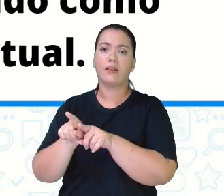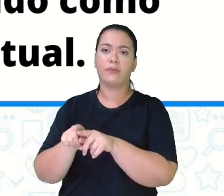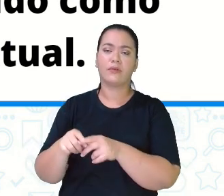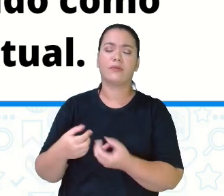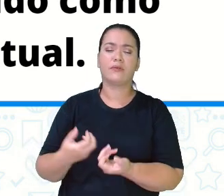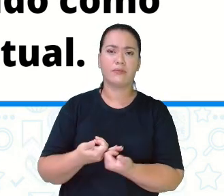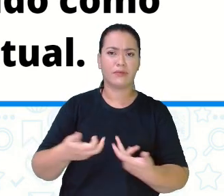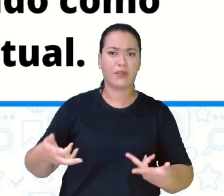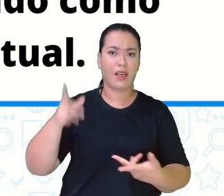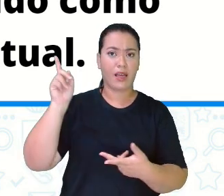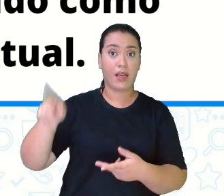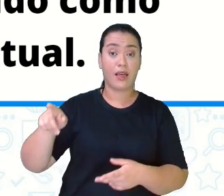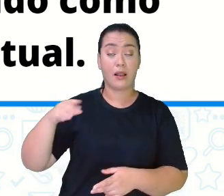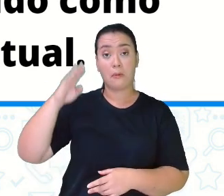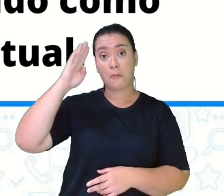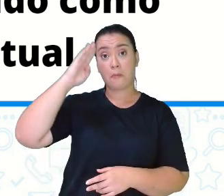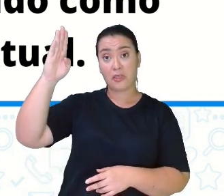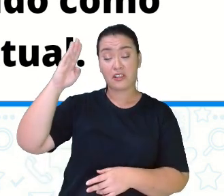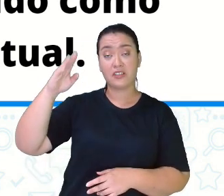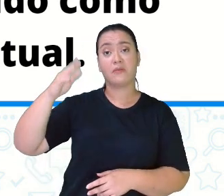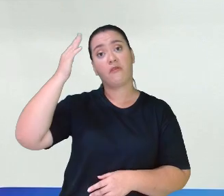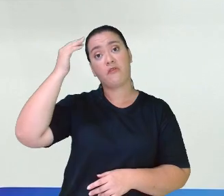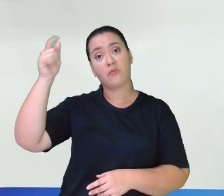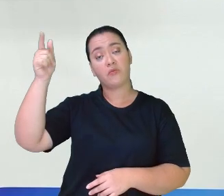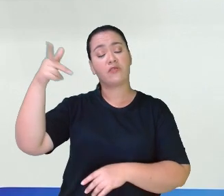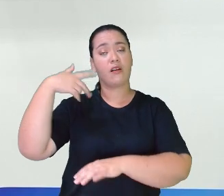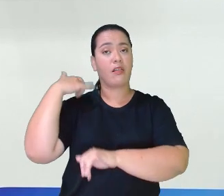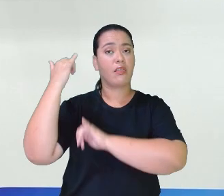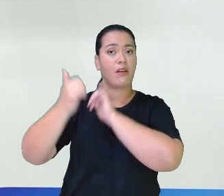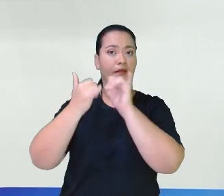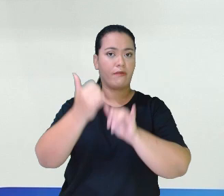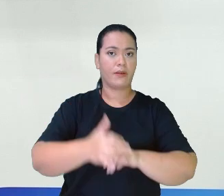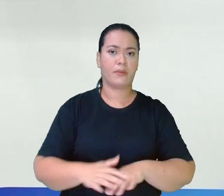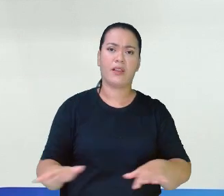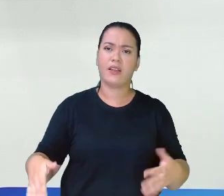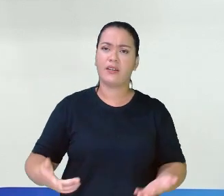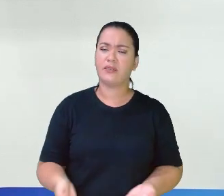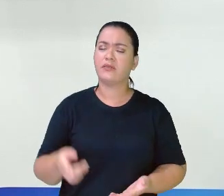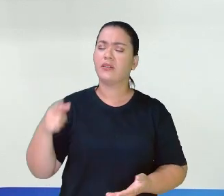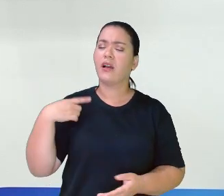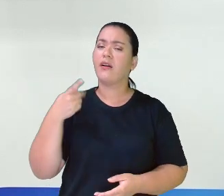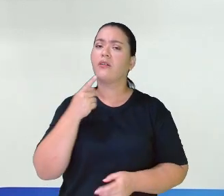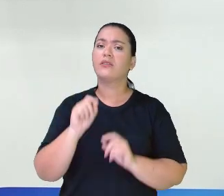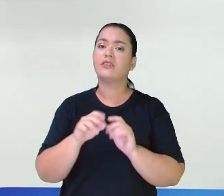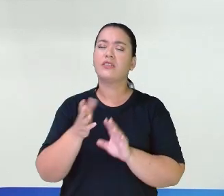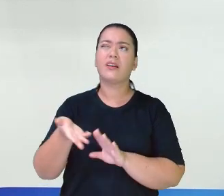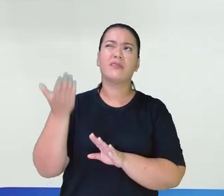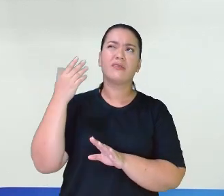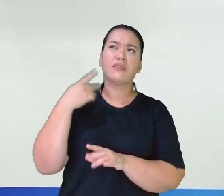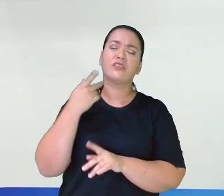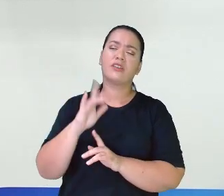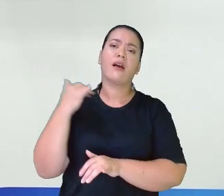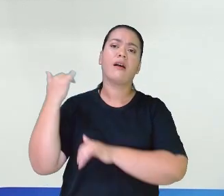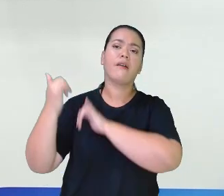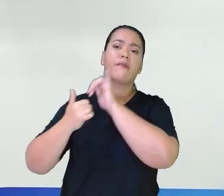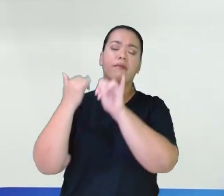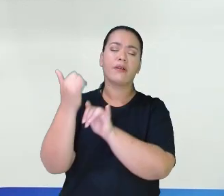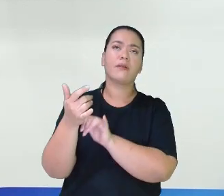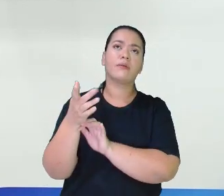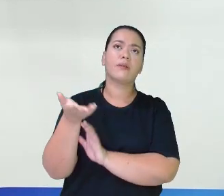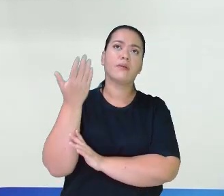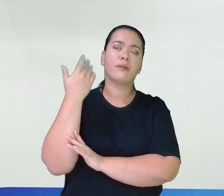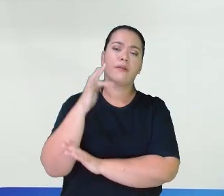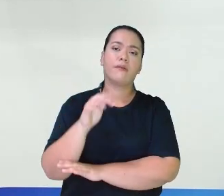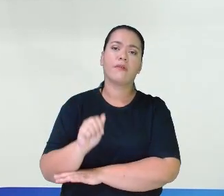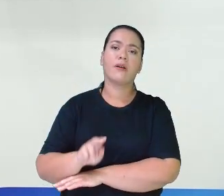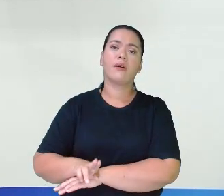as fábulas. Então, veja só, trabalhamos aqui fábulas algumas semanas atrás, né, eu acho que no mês